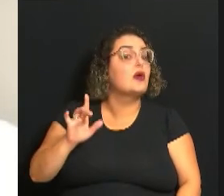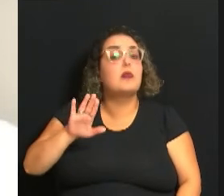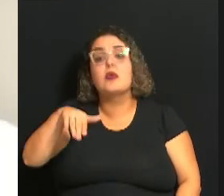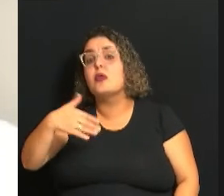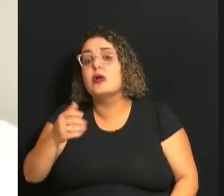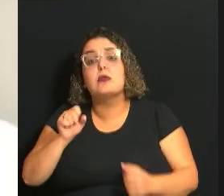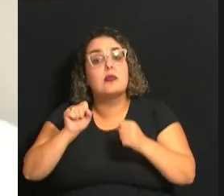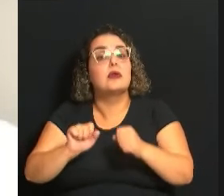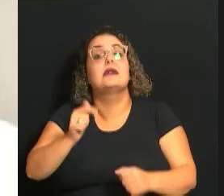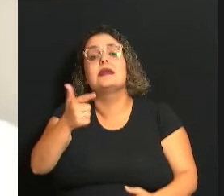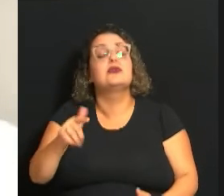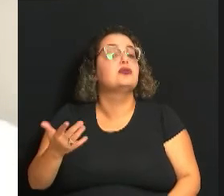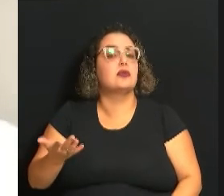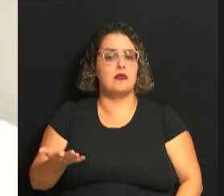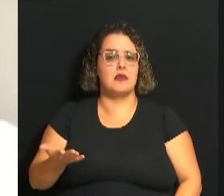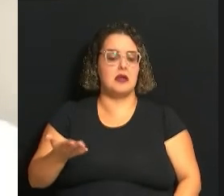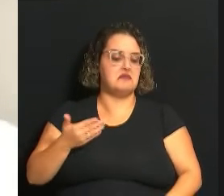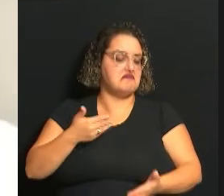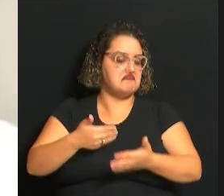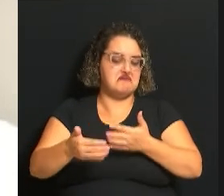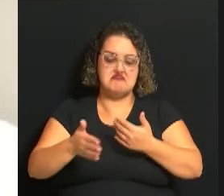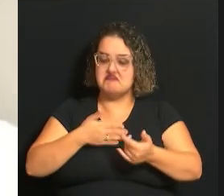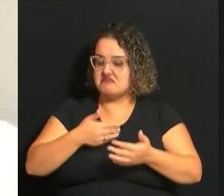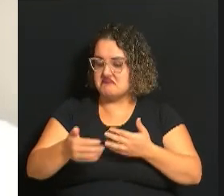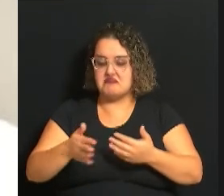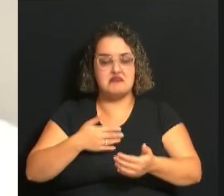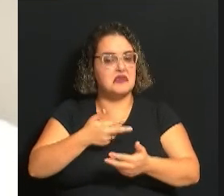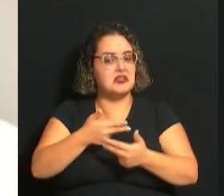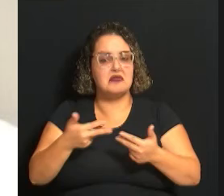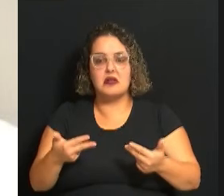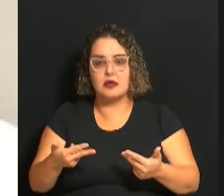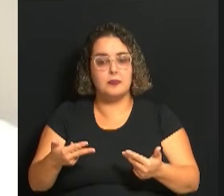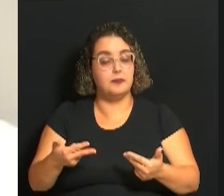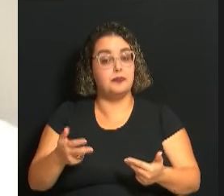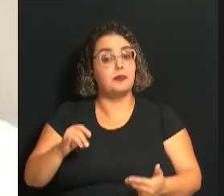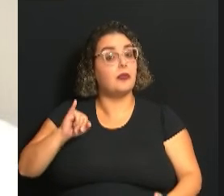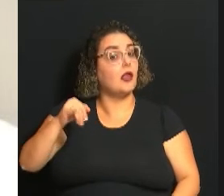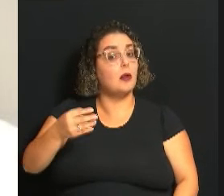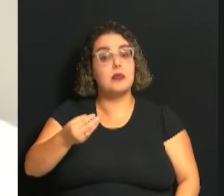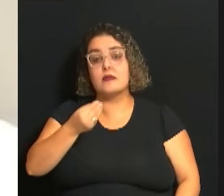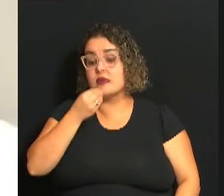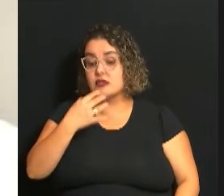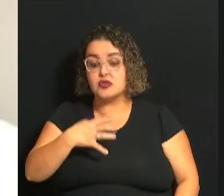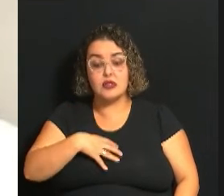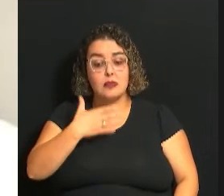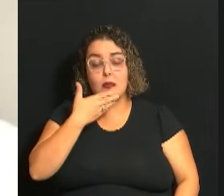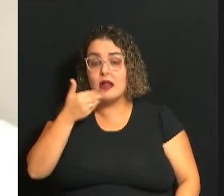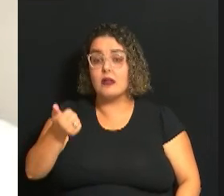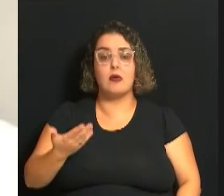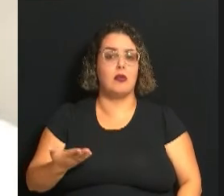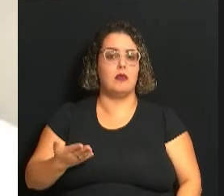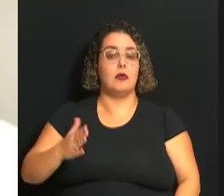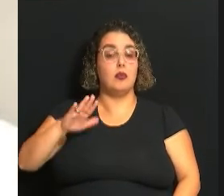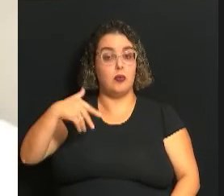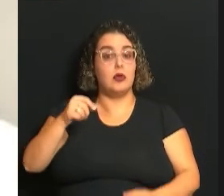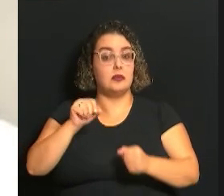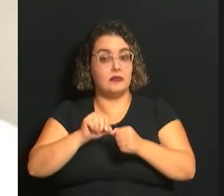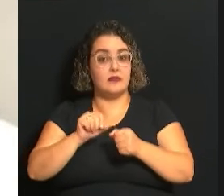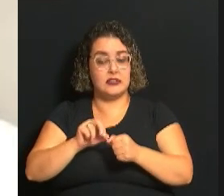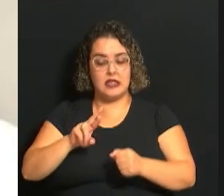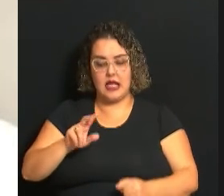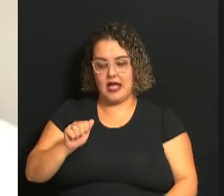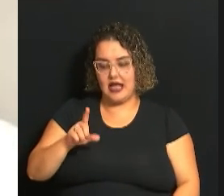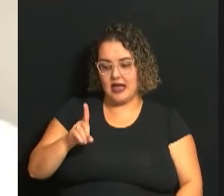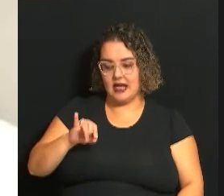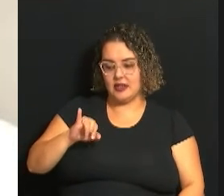repeti-los. Então, independente de qualquer coisa, né, aproveite da melhor forma possível. Quando eu fazia a radioterapia, que eu ficava